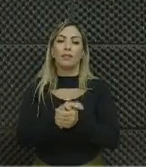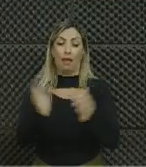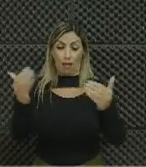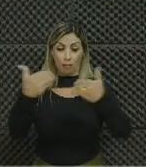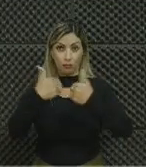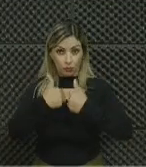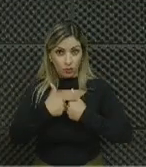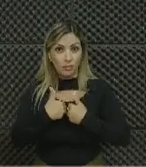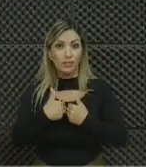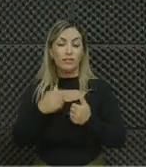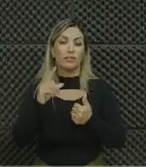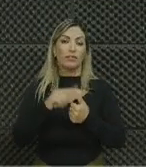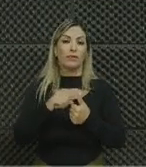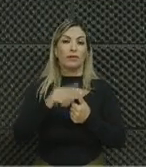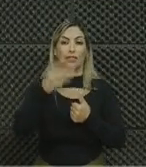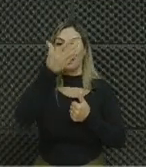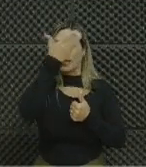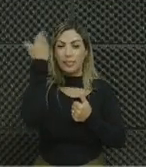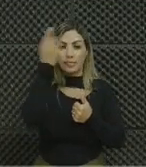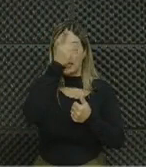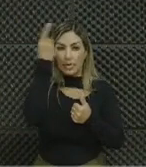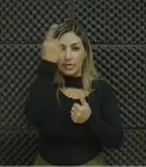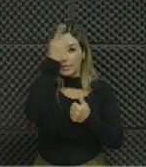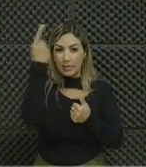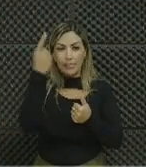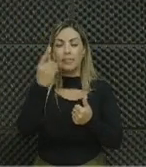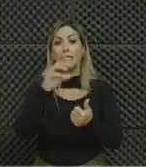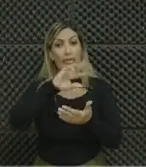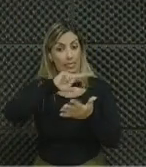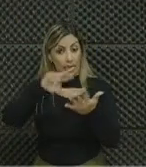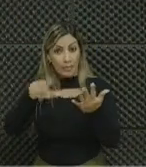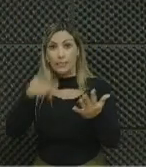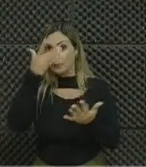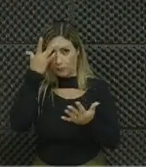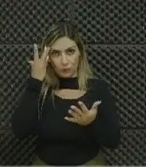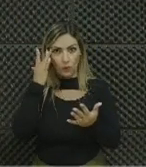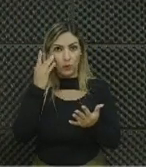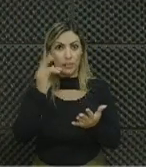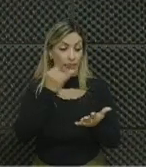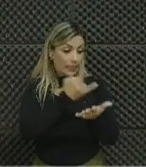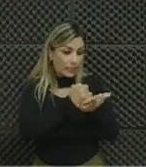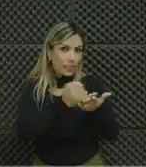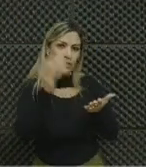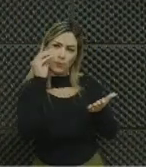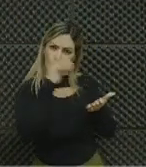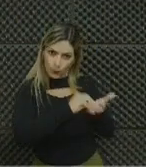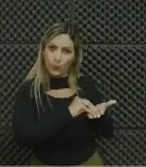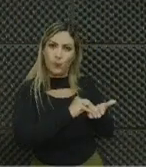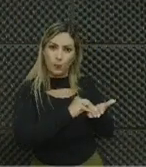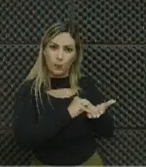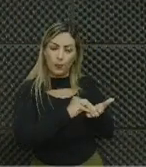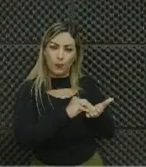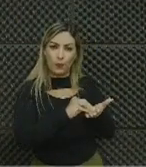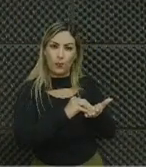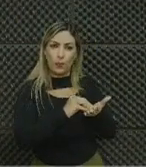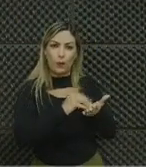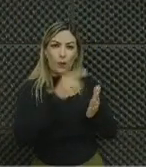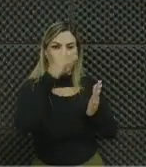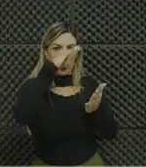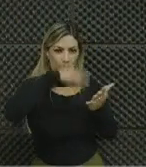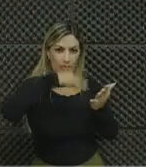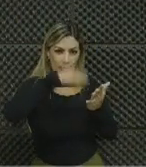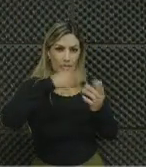espectro autista, quem tem dislexia, essas pessoas, se na inscrição colocaram o laudo, elas